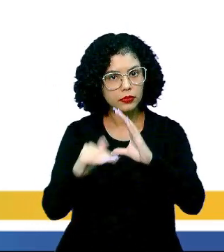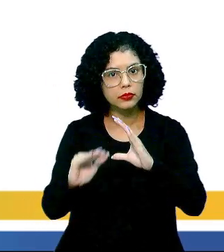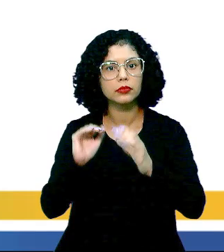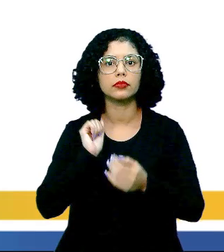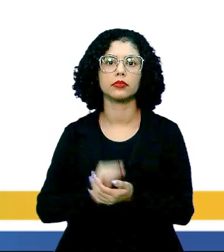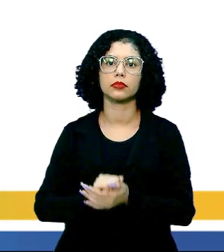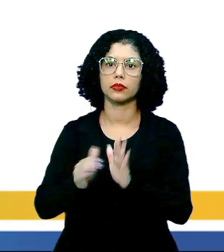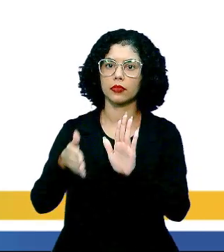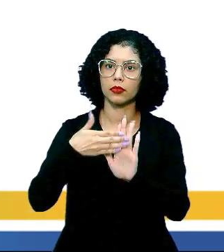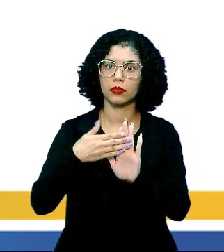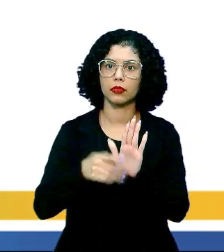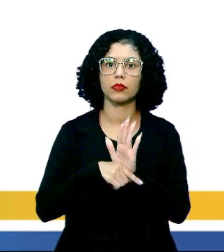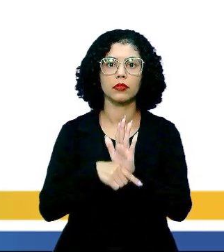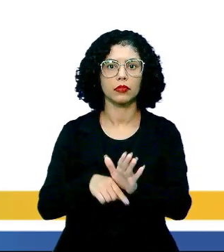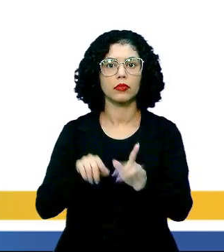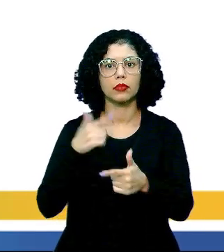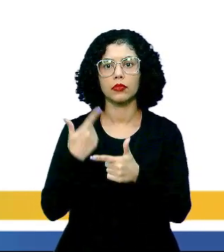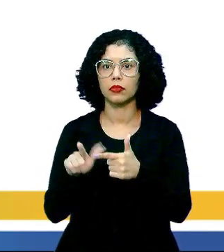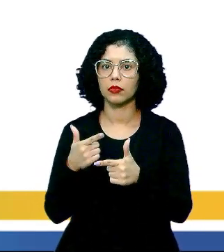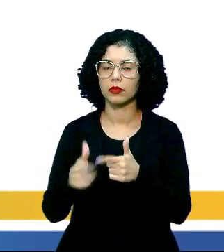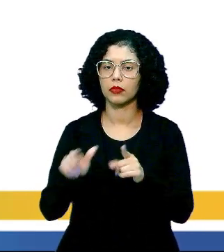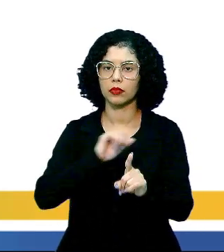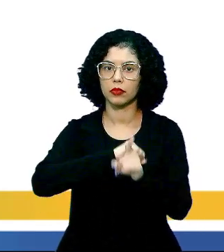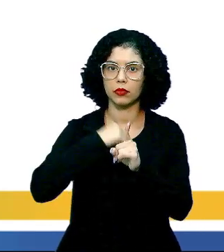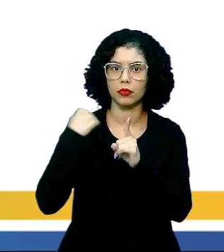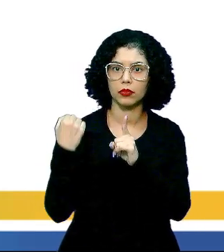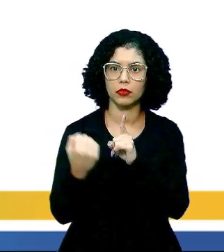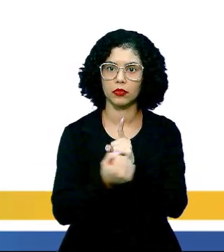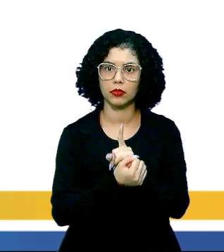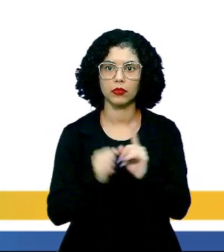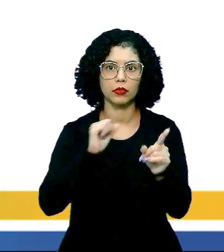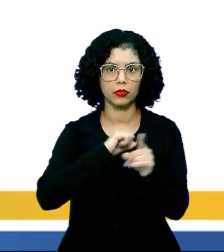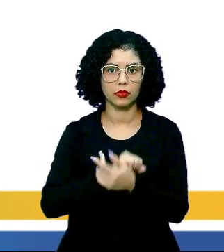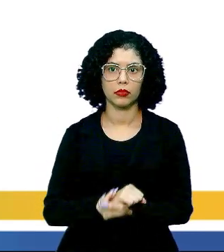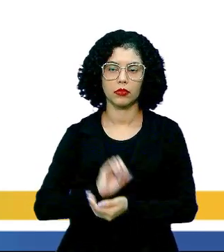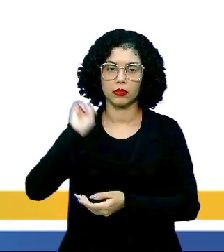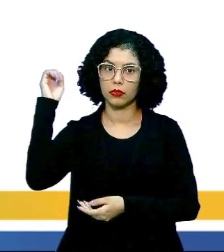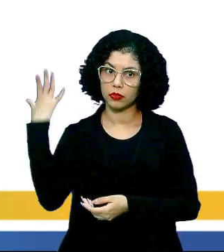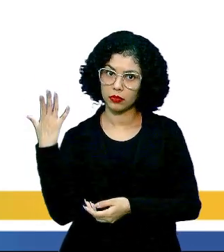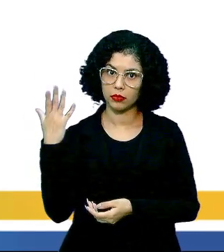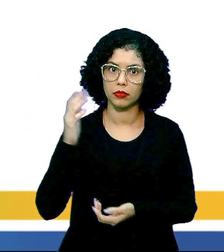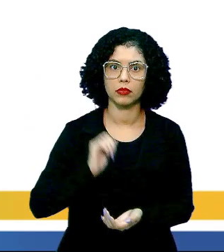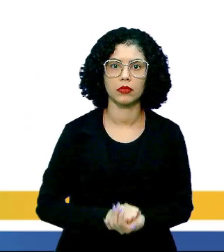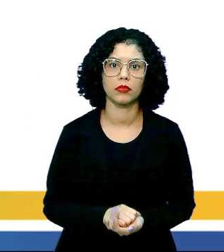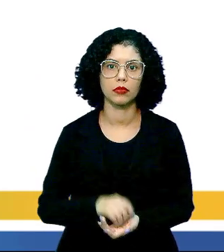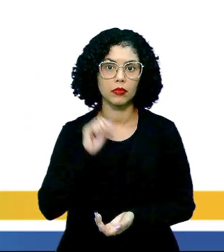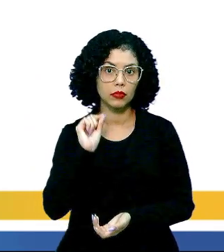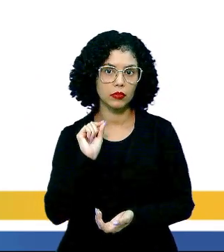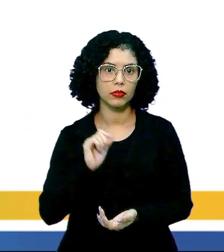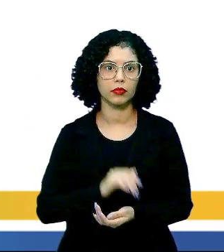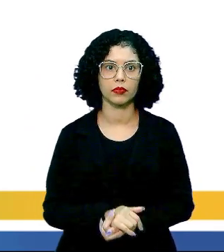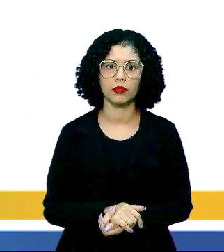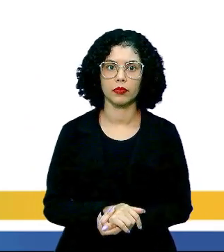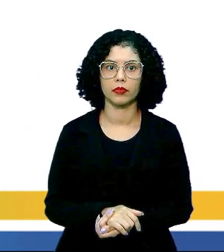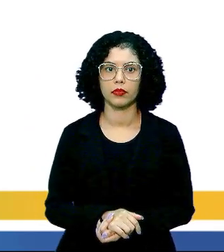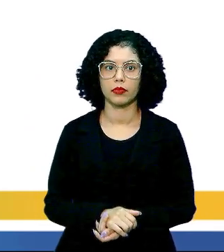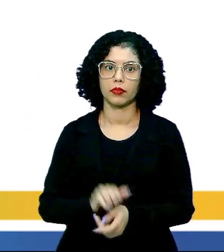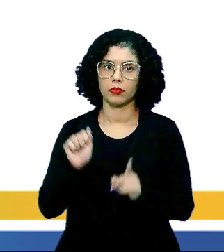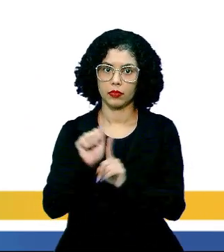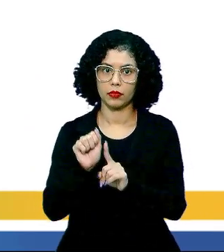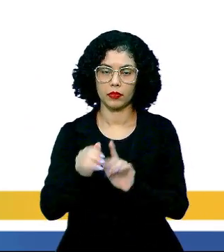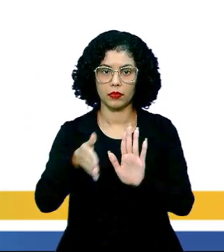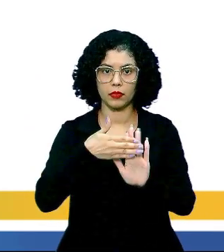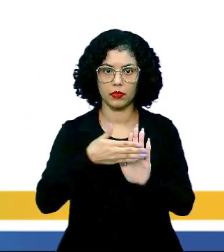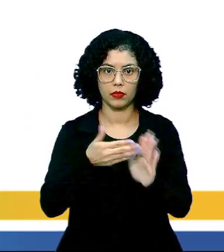esse anúncio publicitário propõe soluções para um problema social recorrente ao: